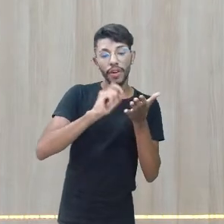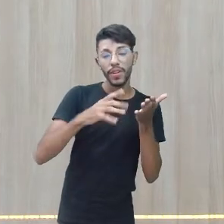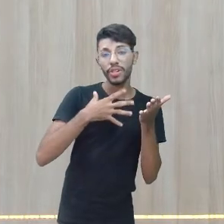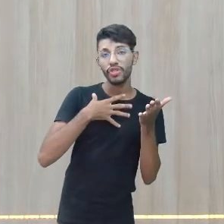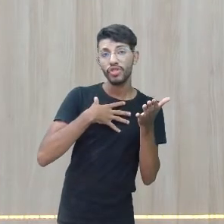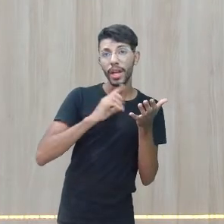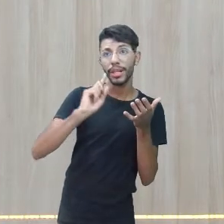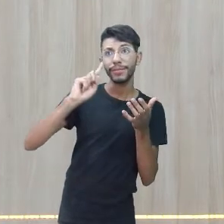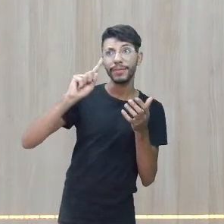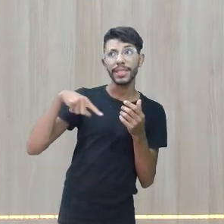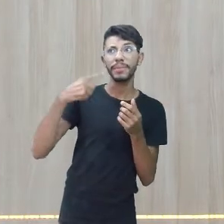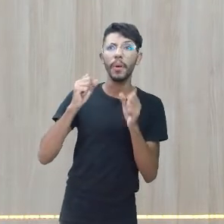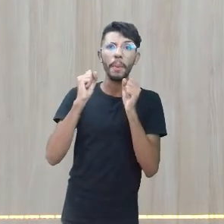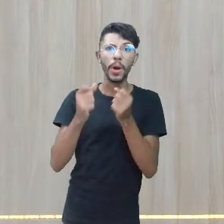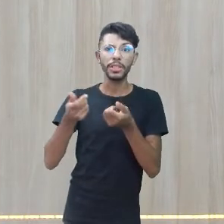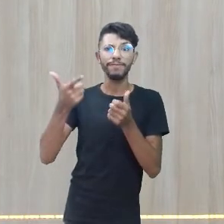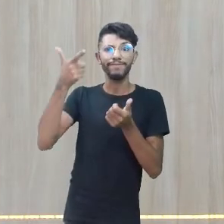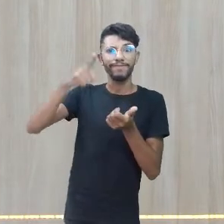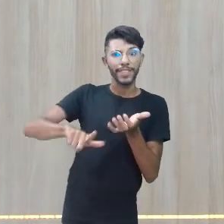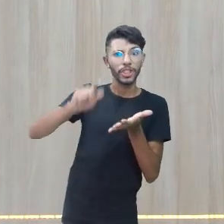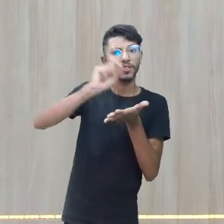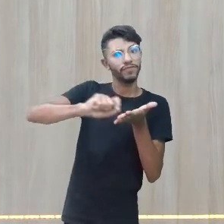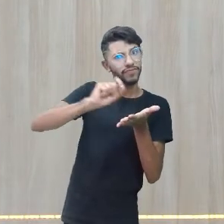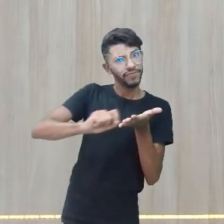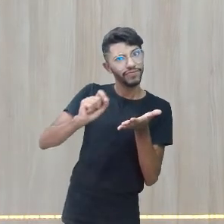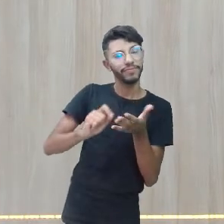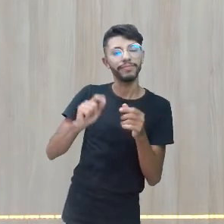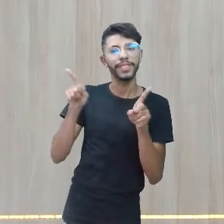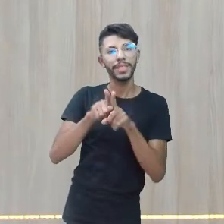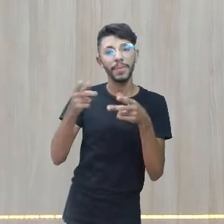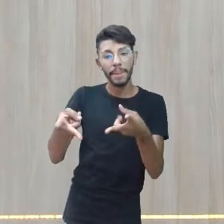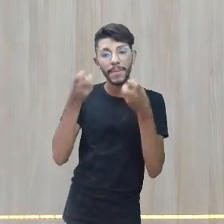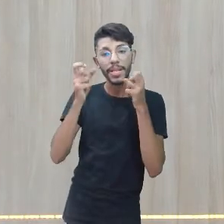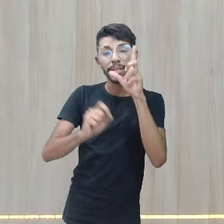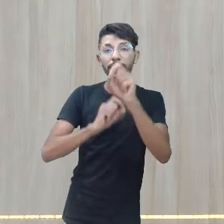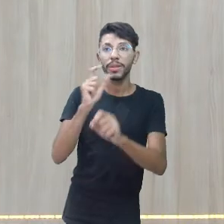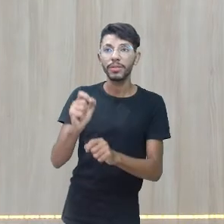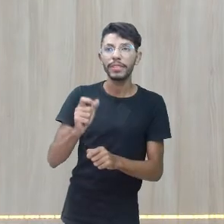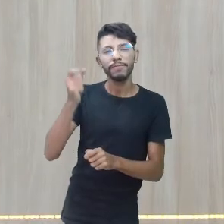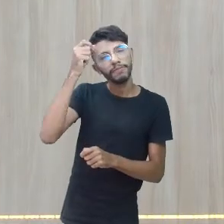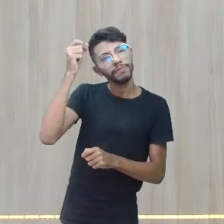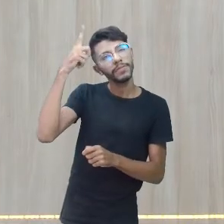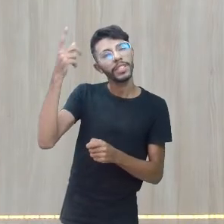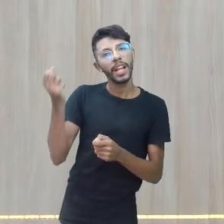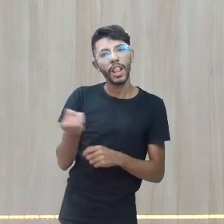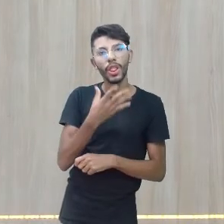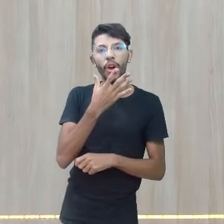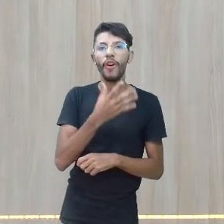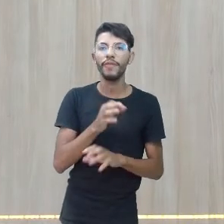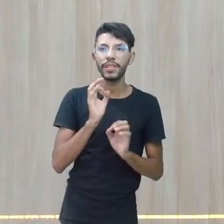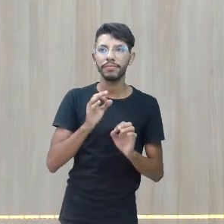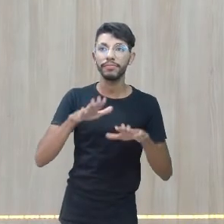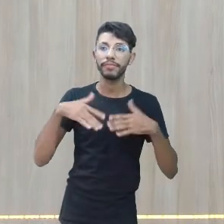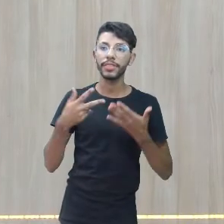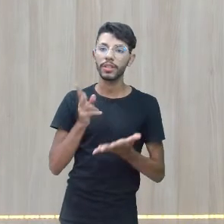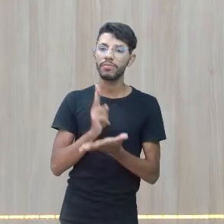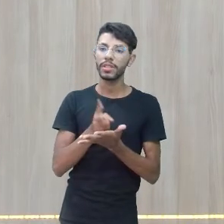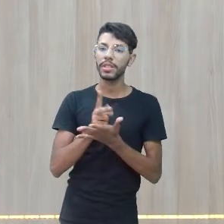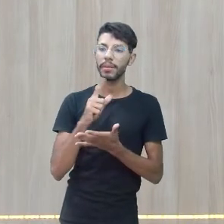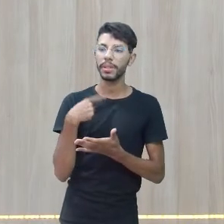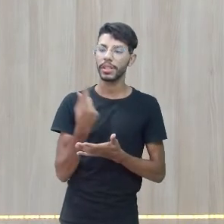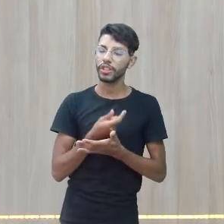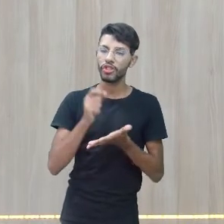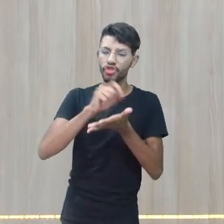repente, refazer sua escrita e perceber, vir uma ideia nova. Então, toda vez que estamos escrevendo